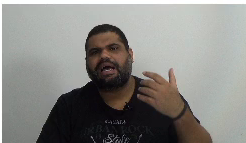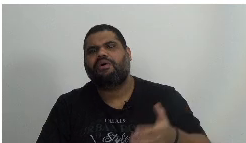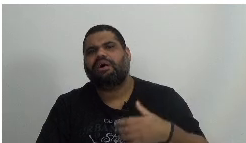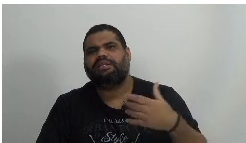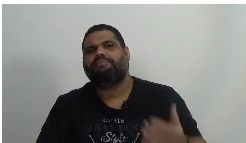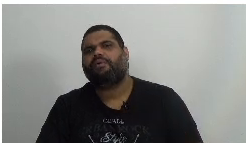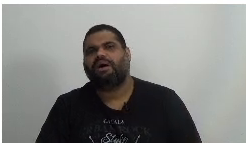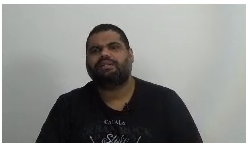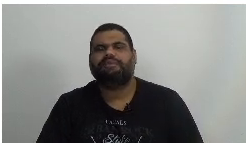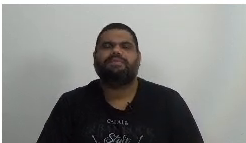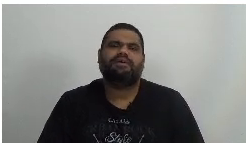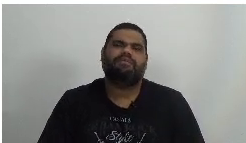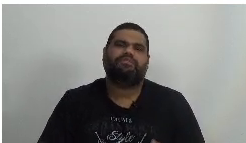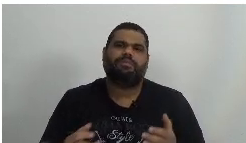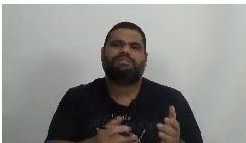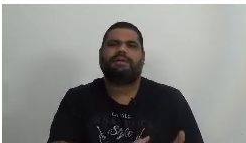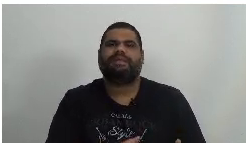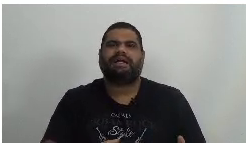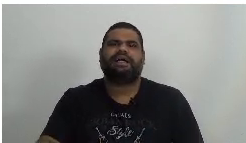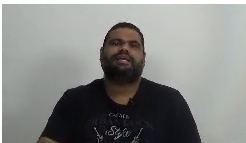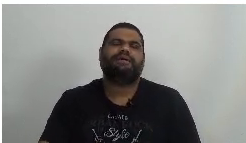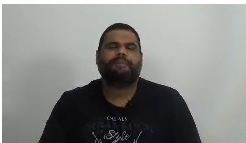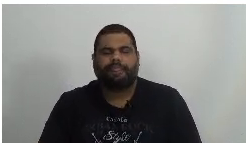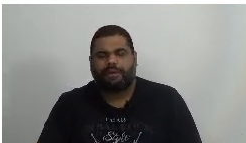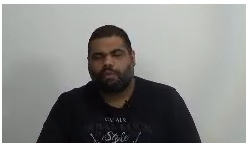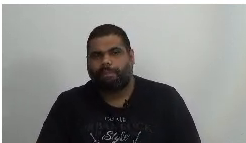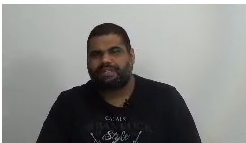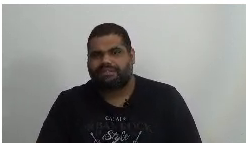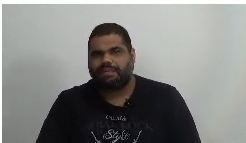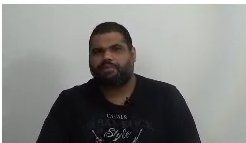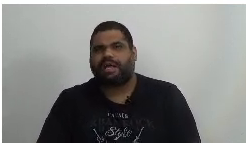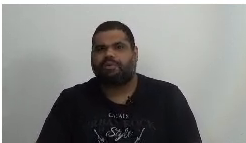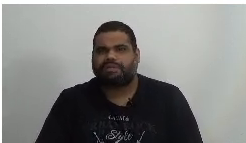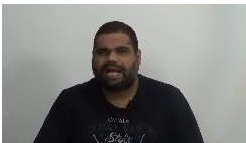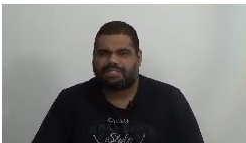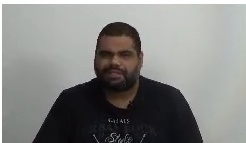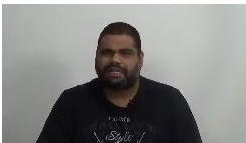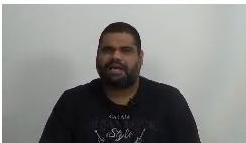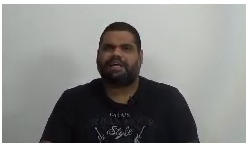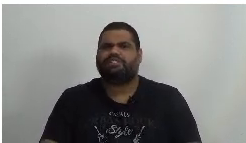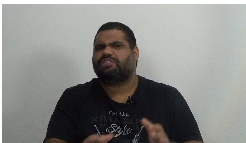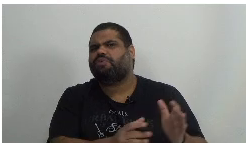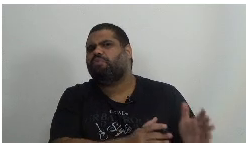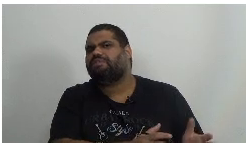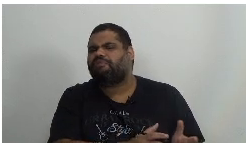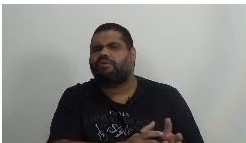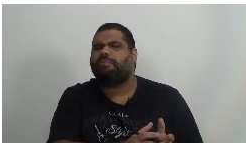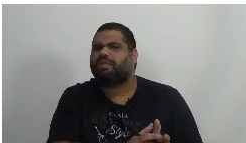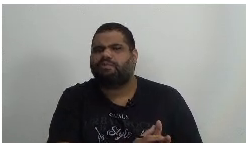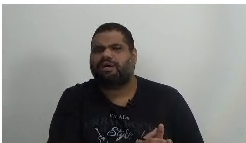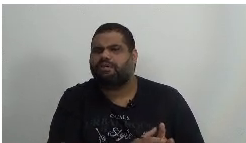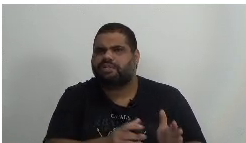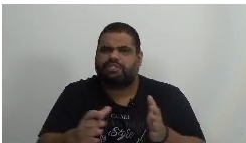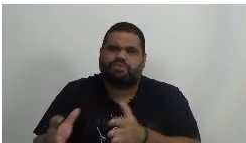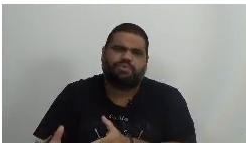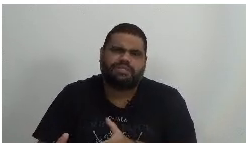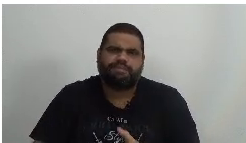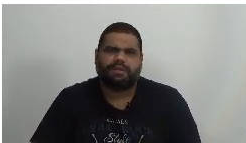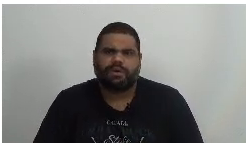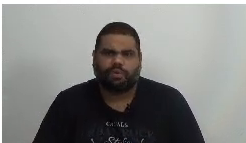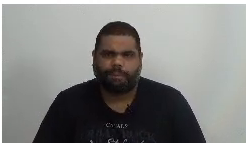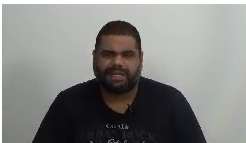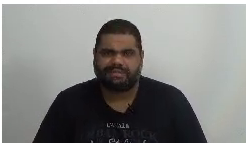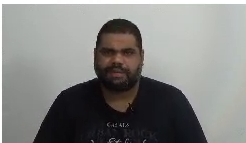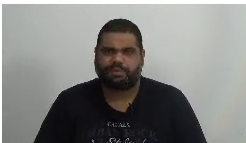E se a ordem importa, vamos aplicar aí o princípio da contagem, né? A gente não usa a fórmula do arranjo, a gente